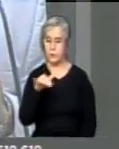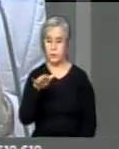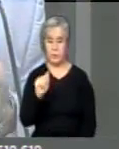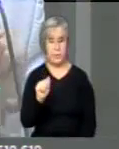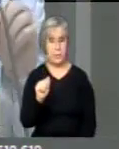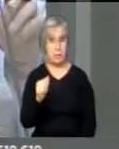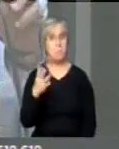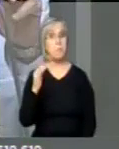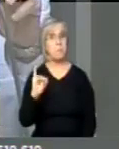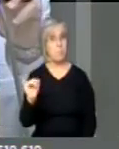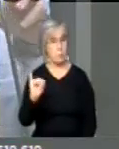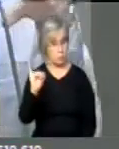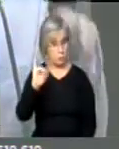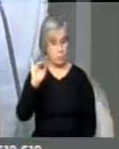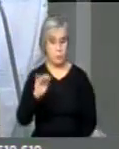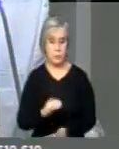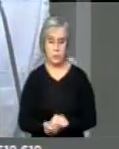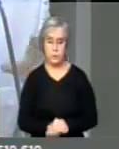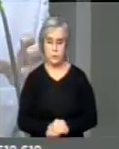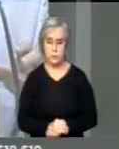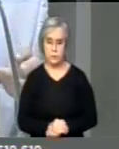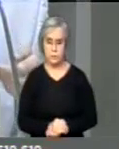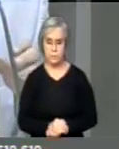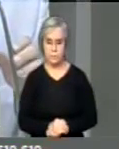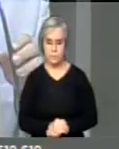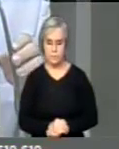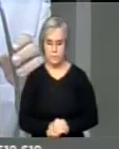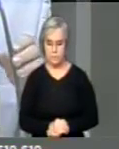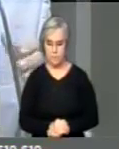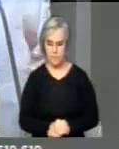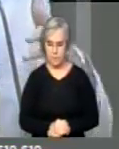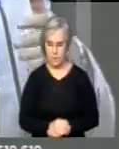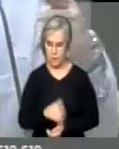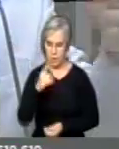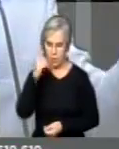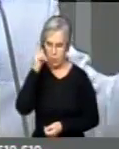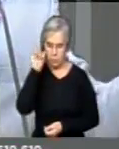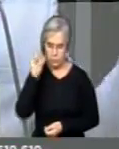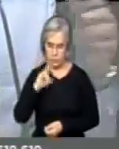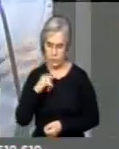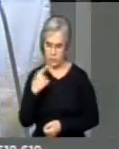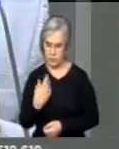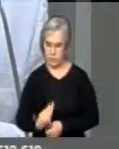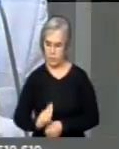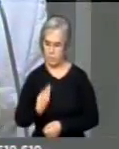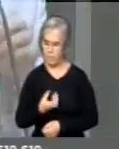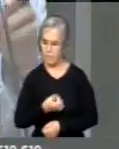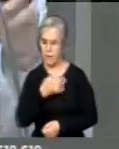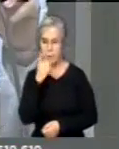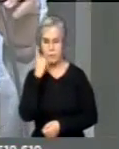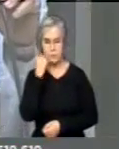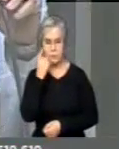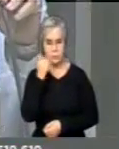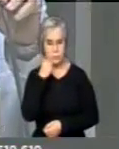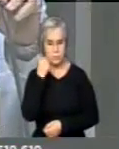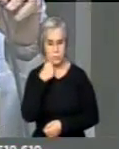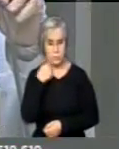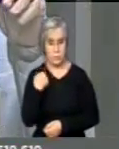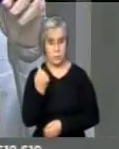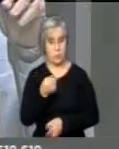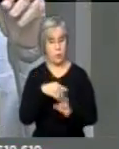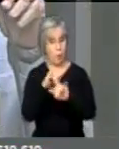importante. Ontem, como eu já me fiz referência aqui, com a presença de vários deputados e senadores,